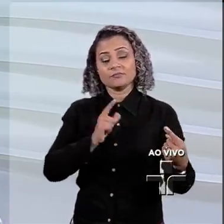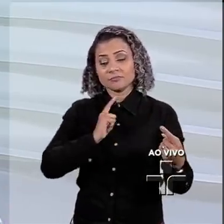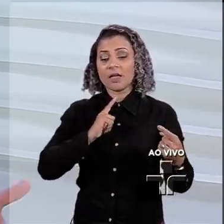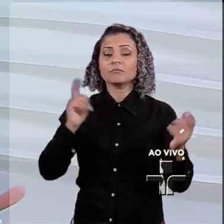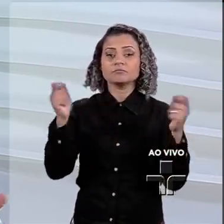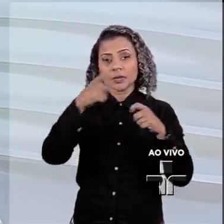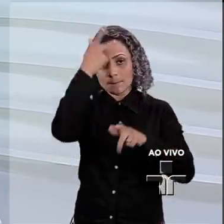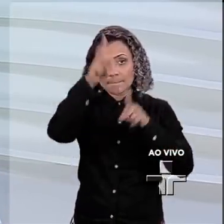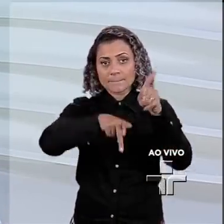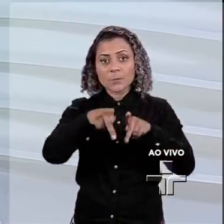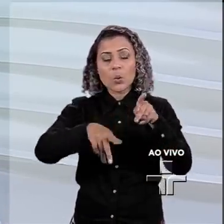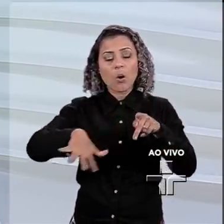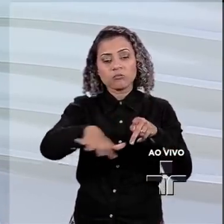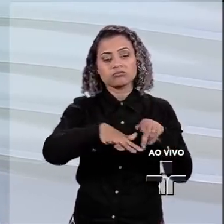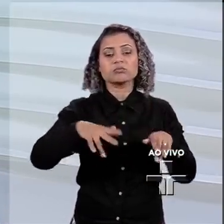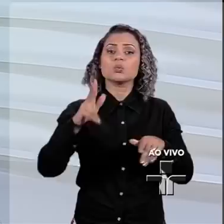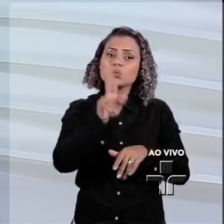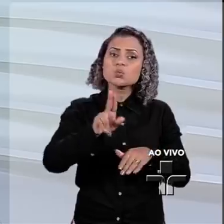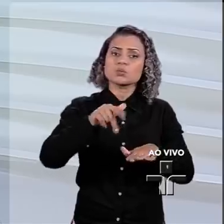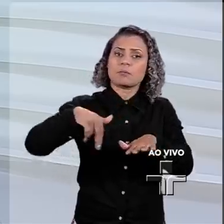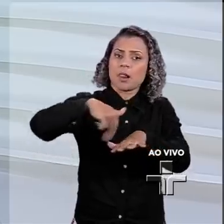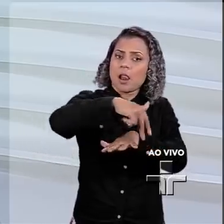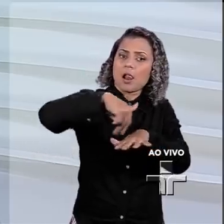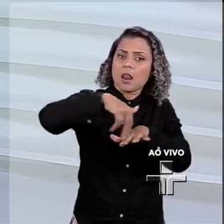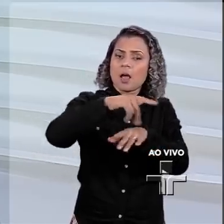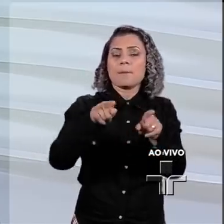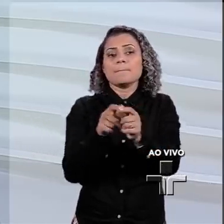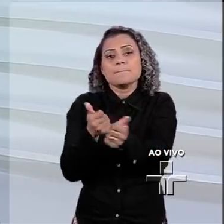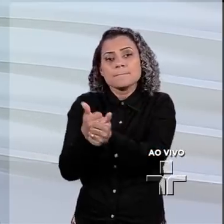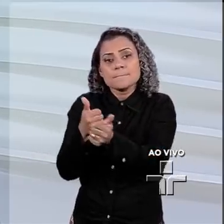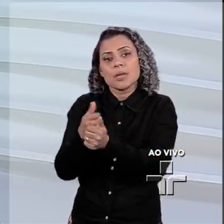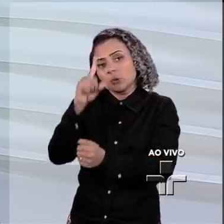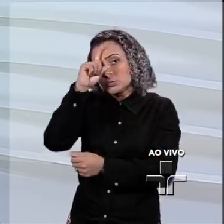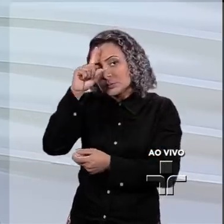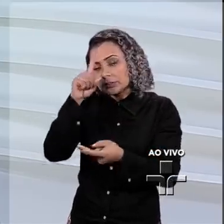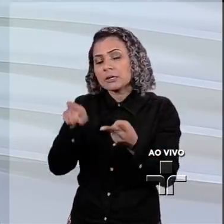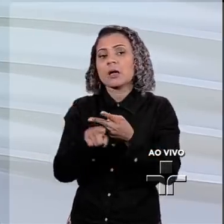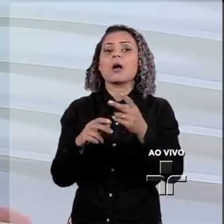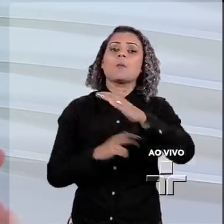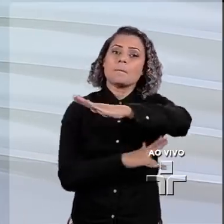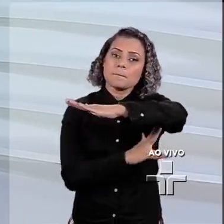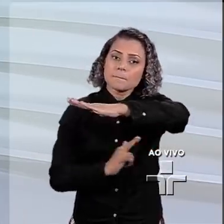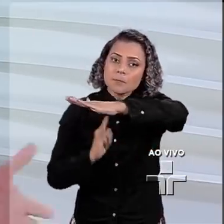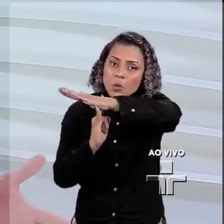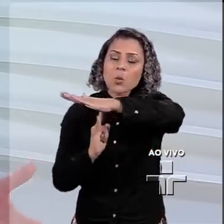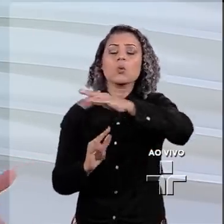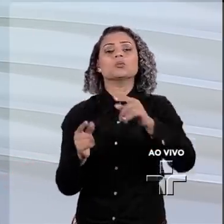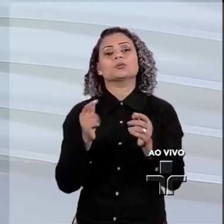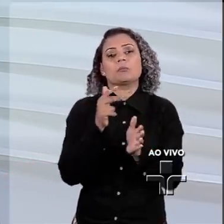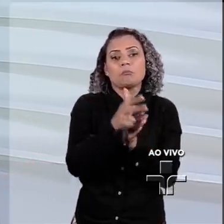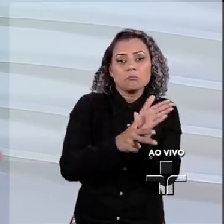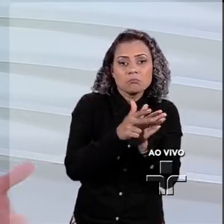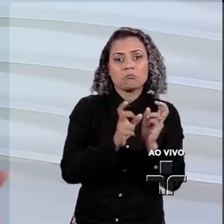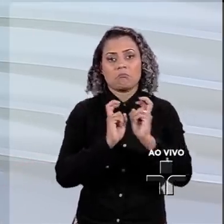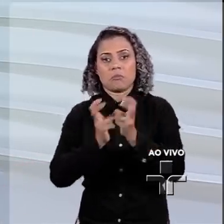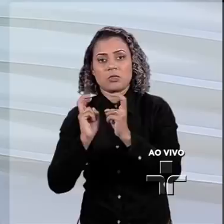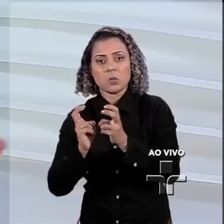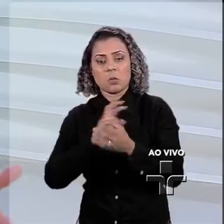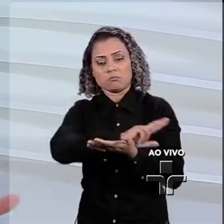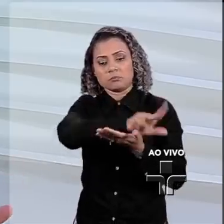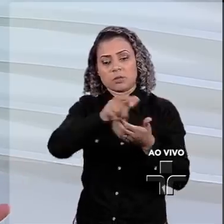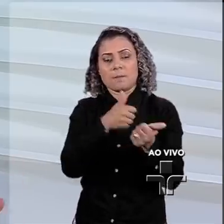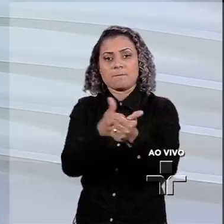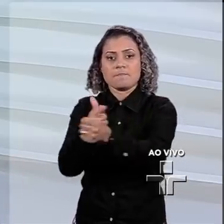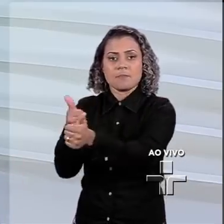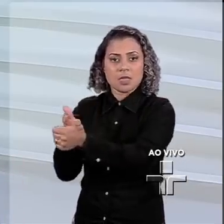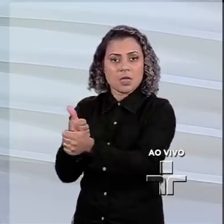utilizando bastante, em especial aquelas próximas a hospitais, a pontos de metrô, trem, que são aquelas que você tem uma utilização muito grande